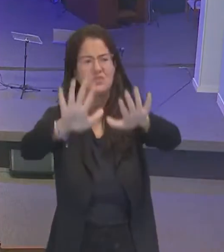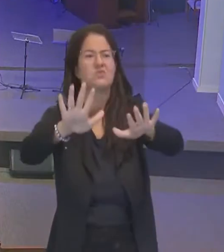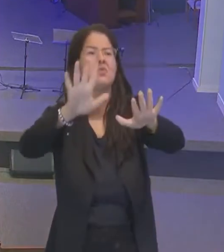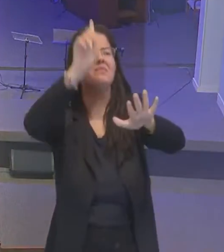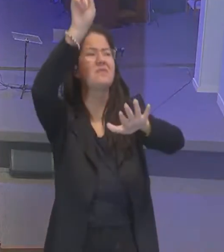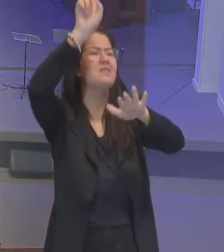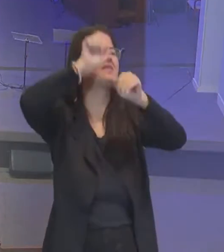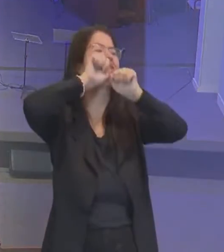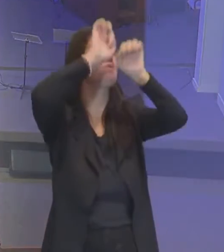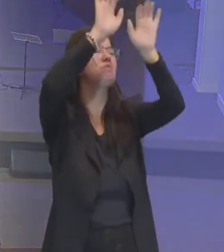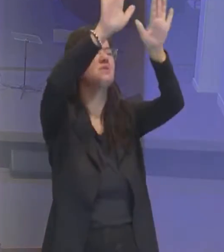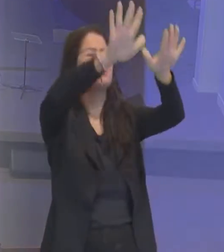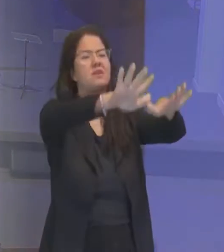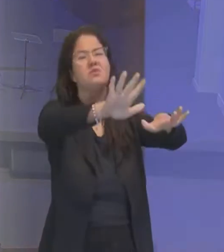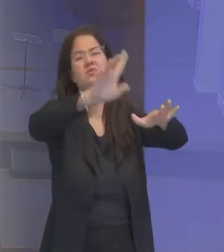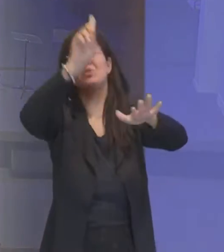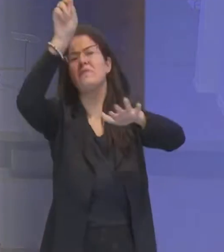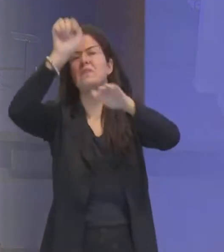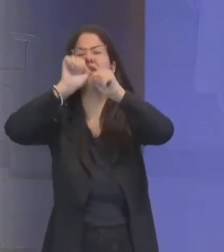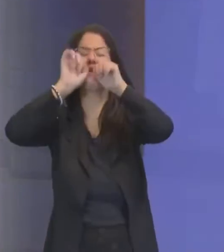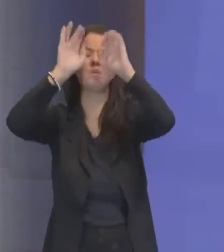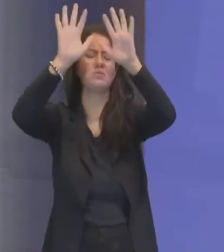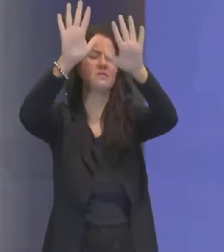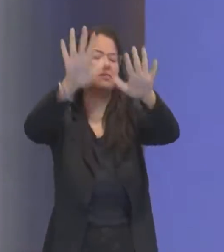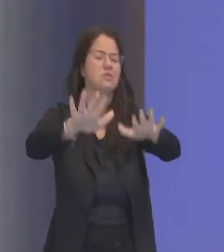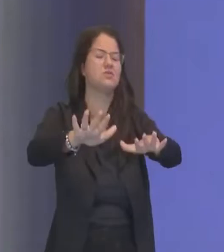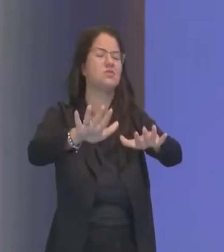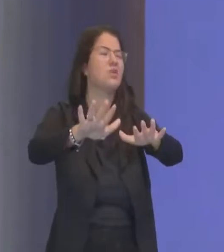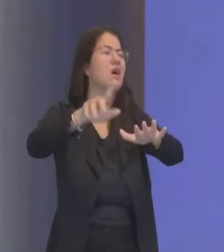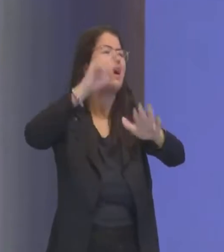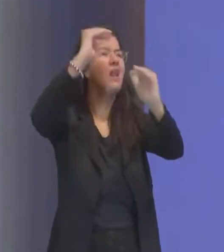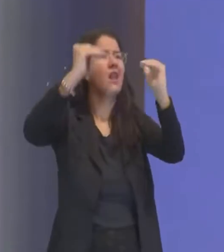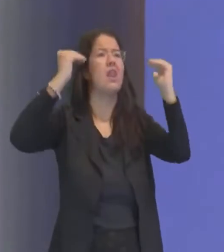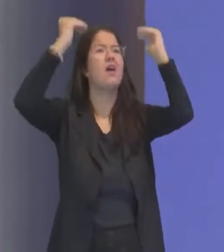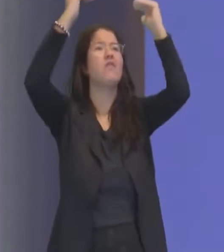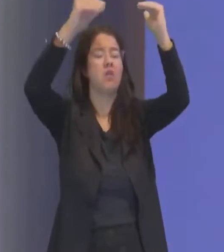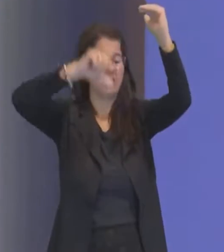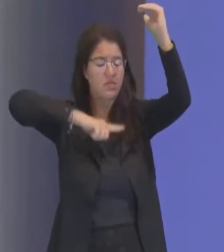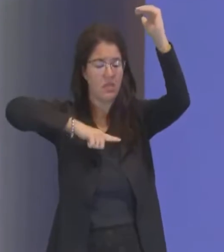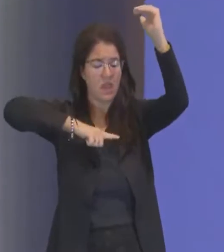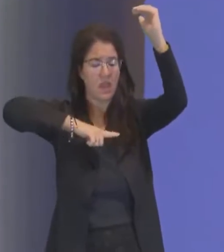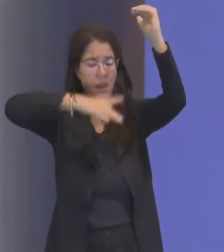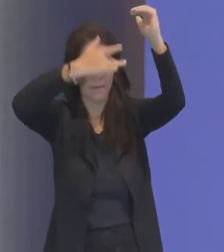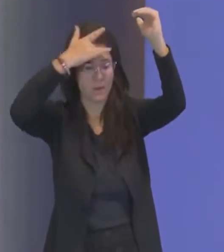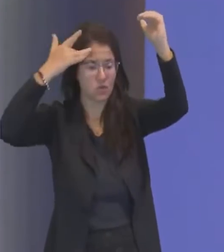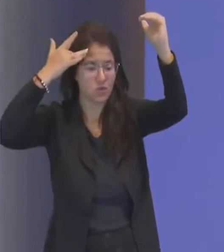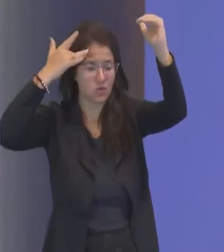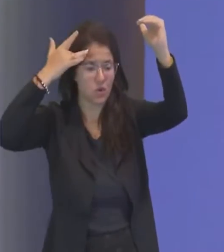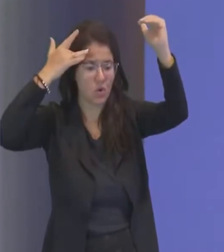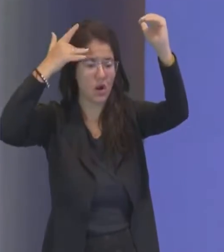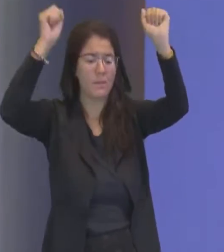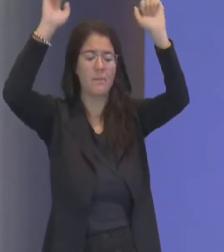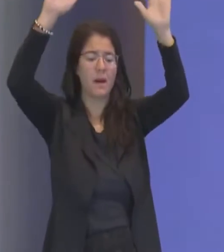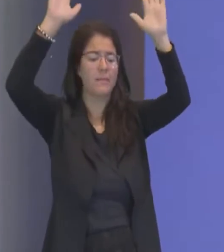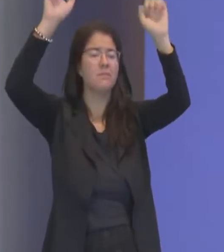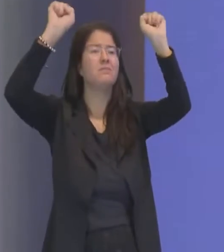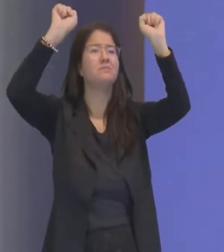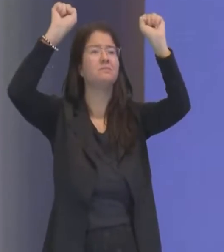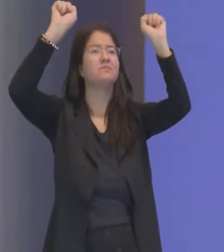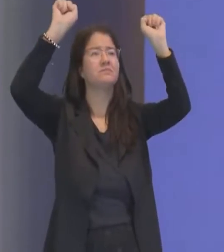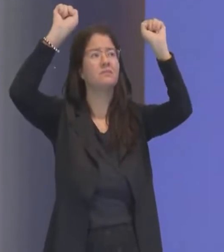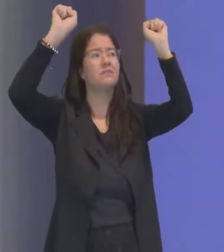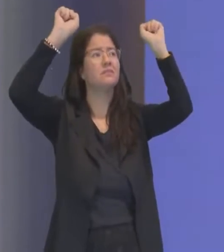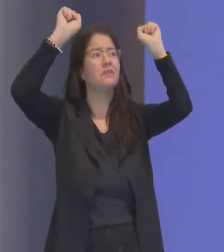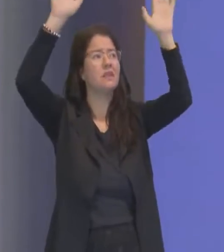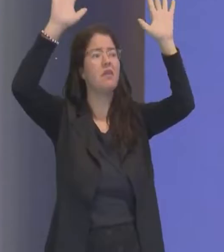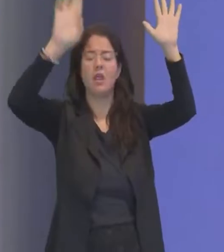Deus abençoe, Deus abençoe, Deus abençoe. Na galeria tem alguém que orou comigo? Levanta a mão bem alto, gente, não para mim, para Jesus. Levanta a